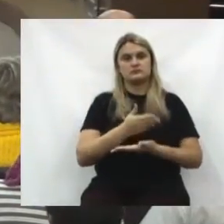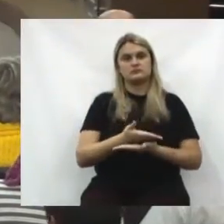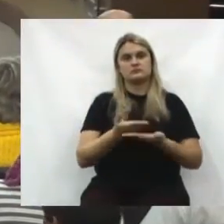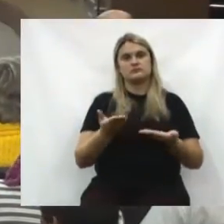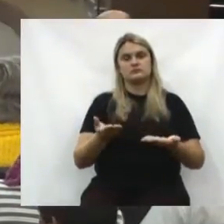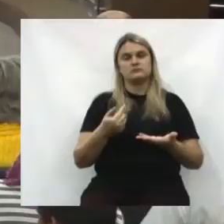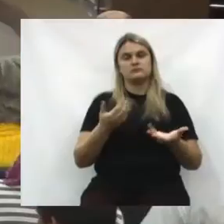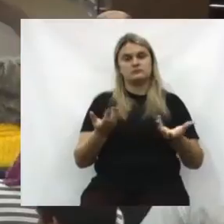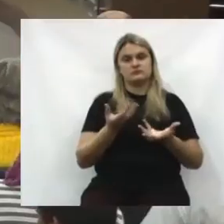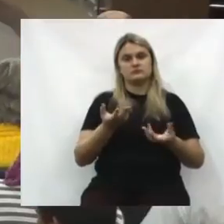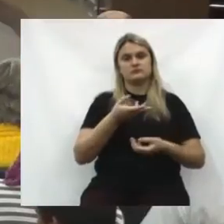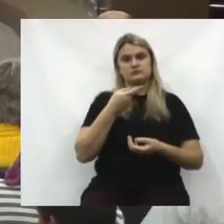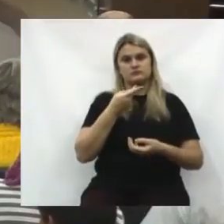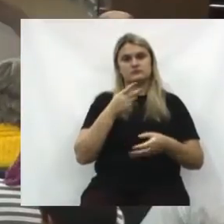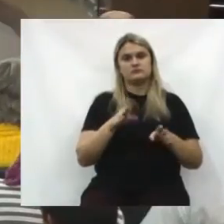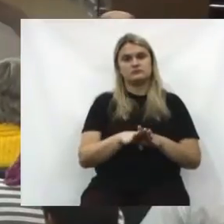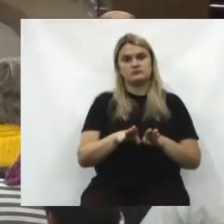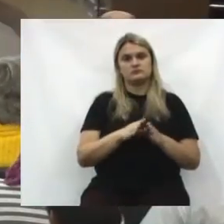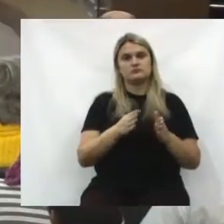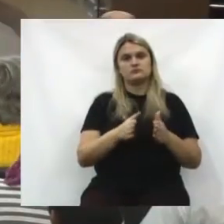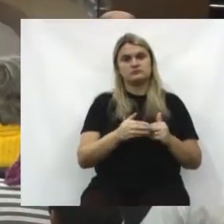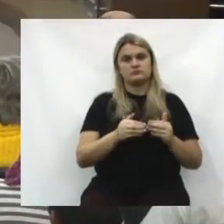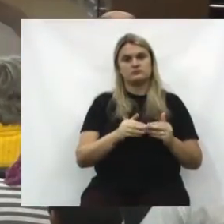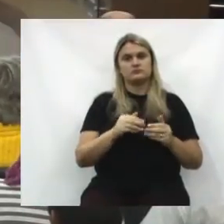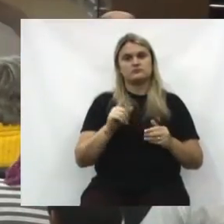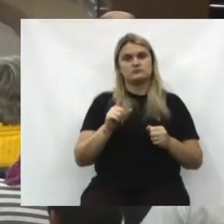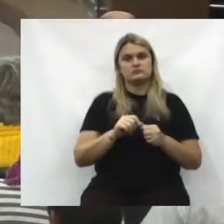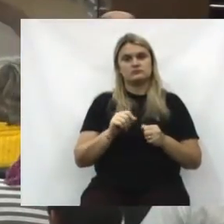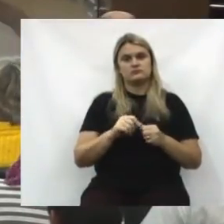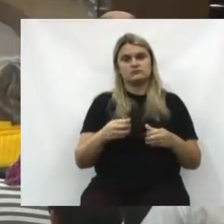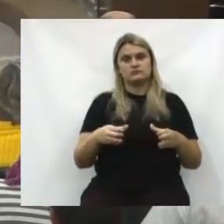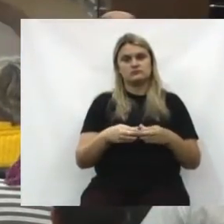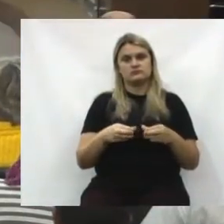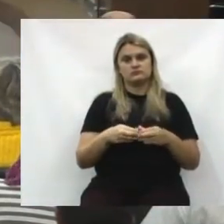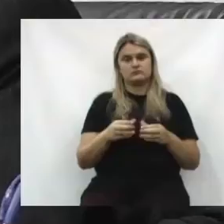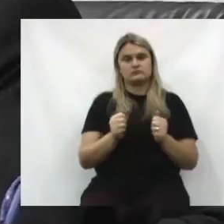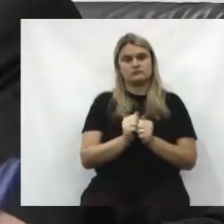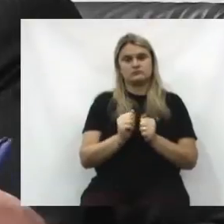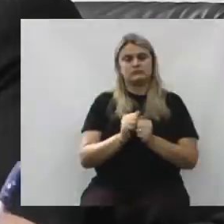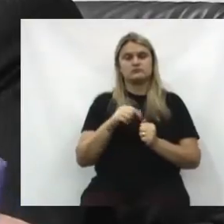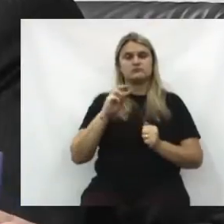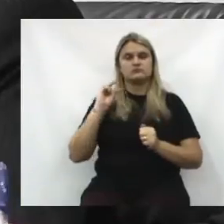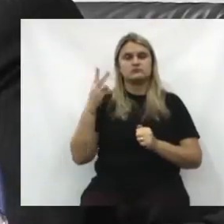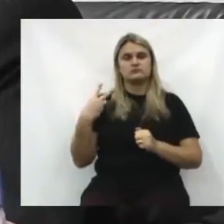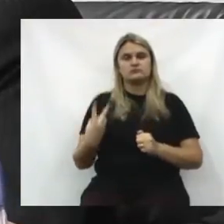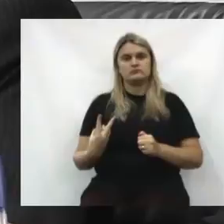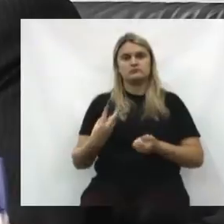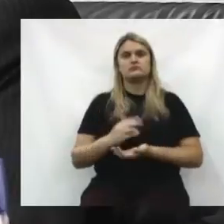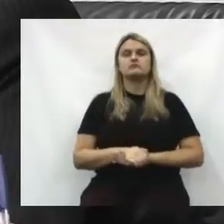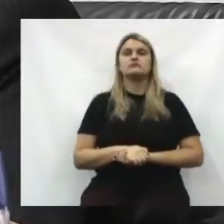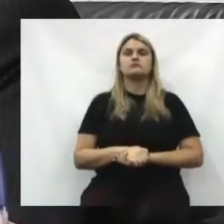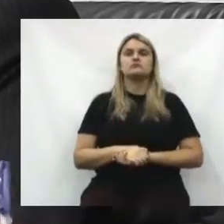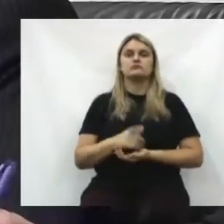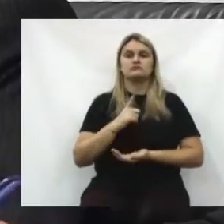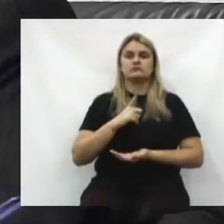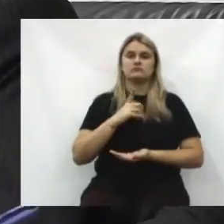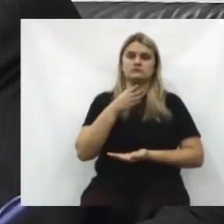Boa noite a todos. Também quero falar a respeito desse requerimento que foi feito coletivo junto com os